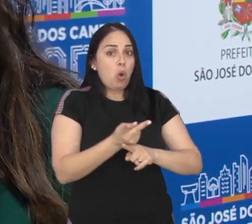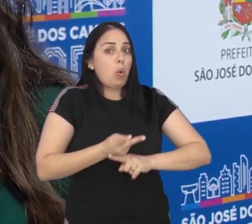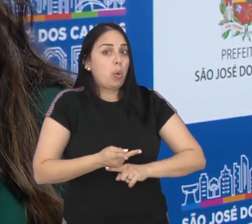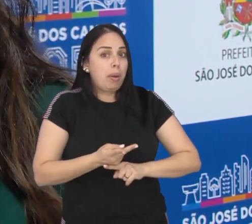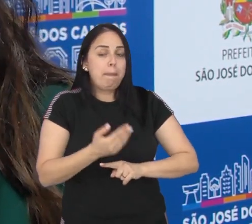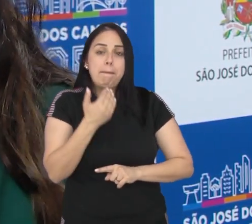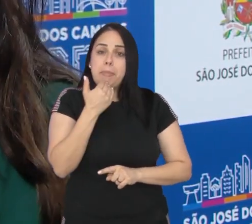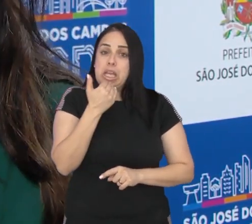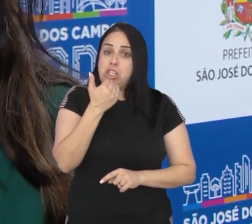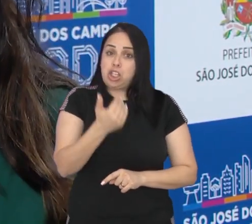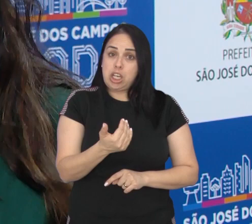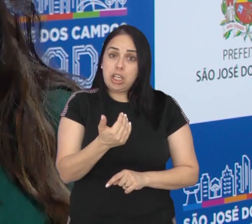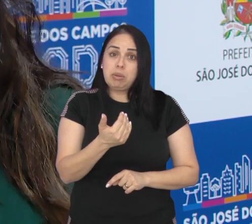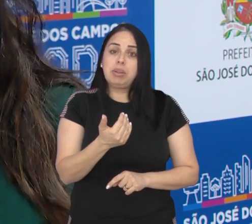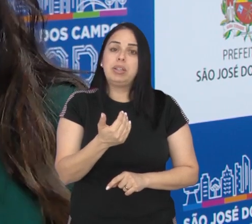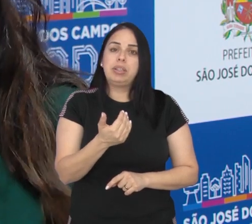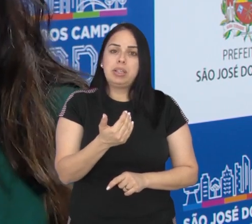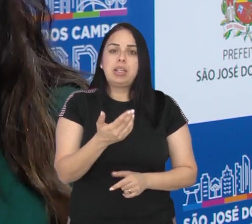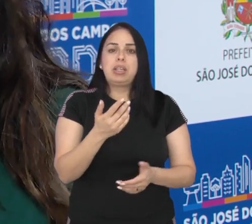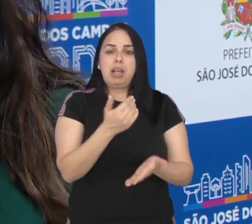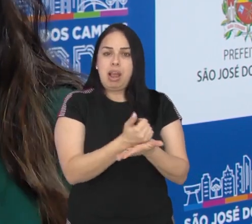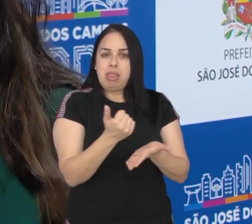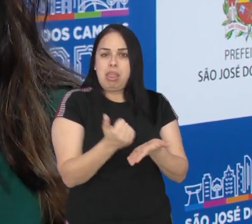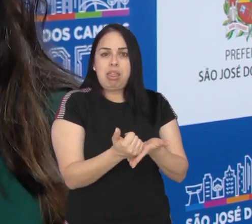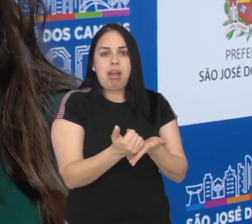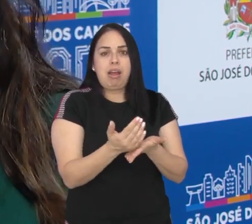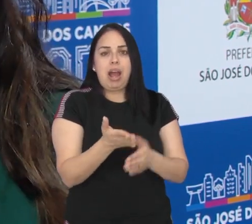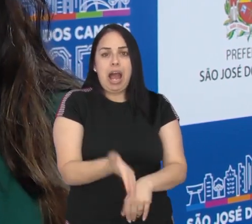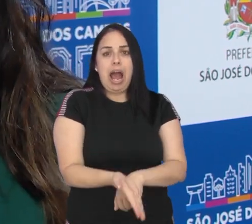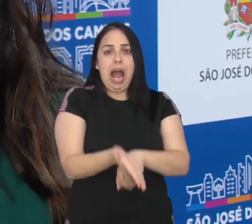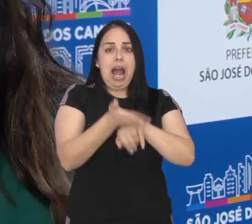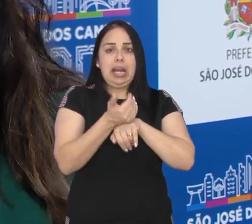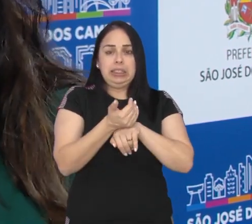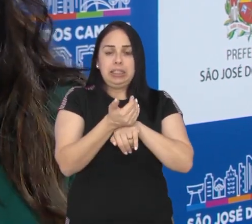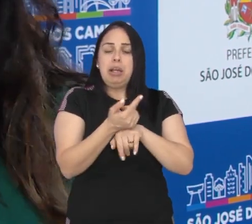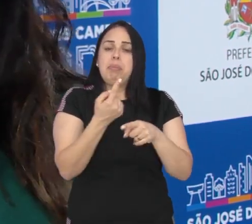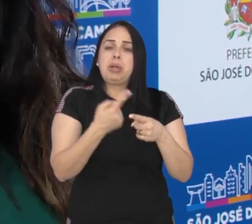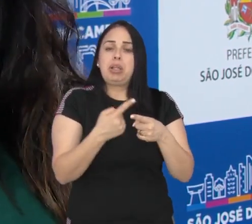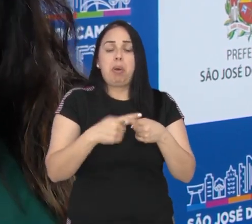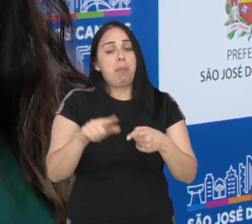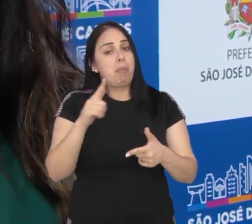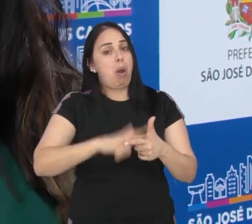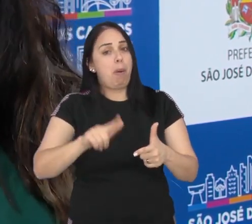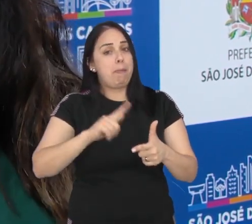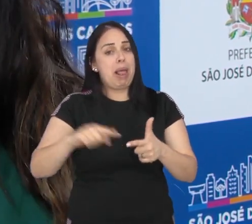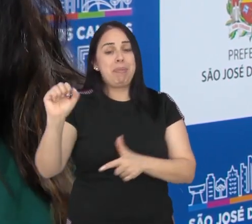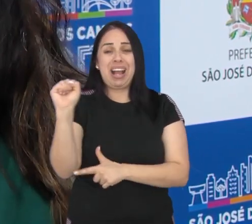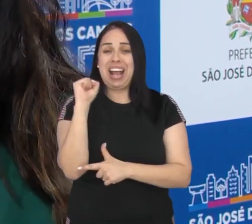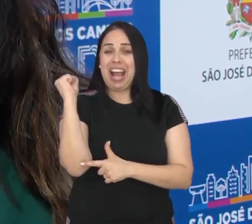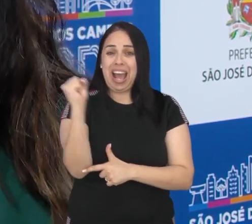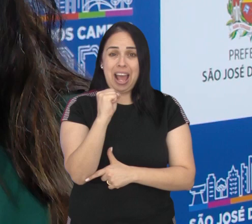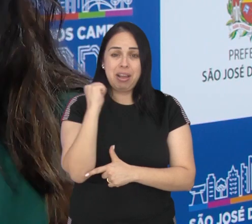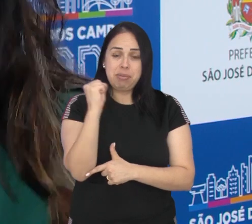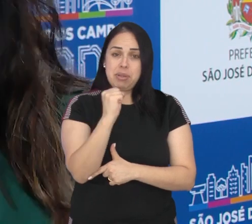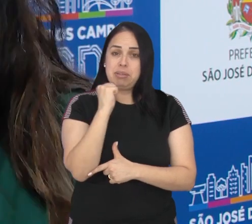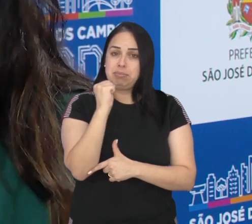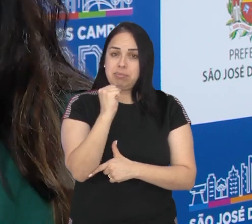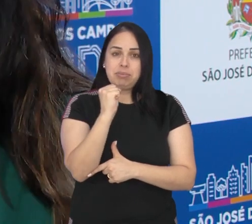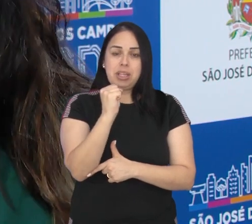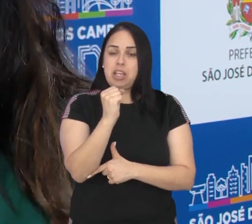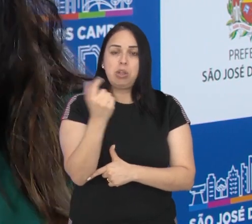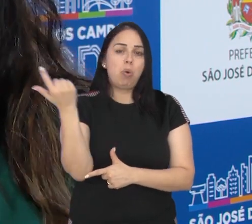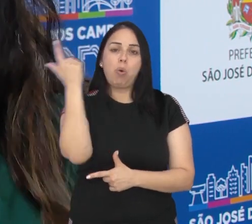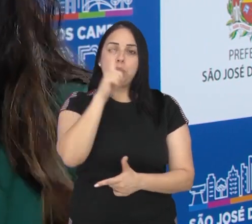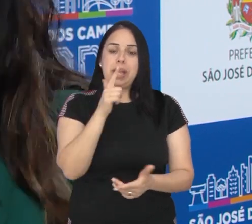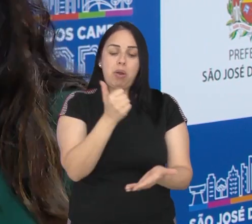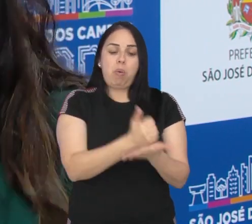empresa, nos procurou pedindo para que houvesse essa antecipação, porque estão com problemas graves de saúde